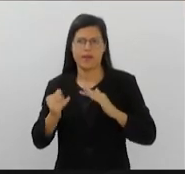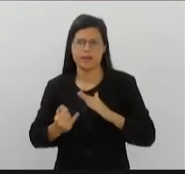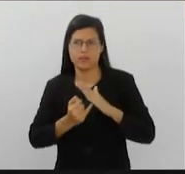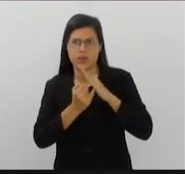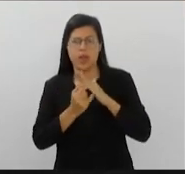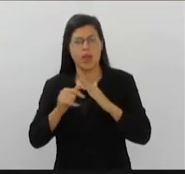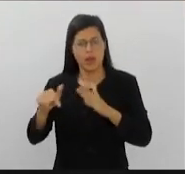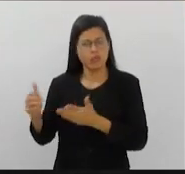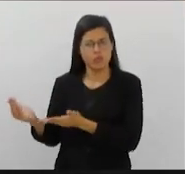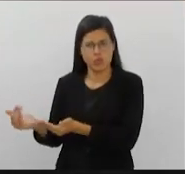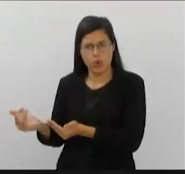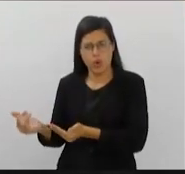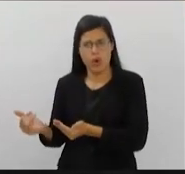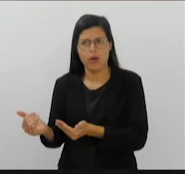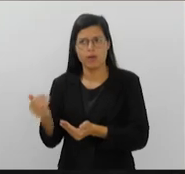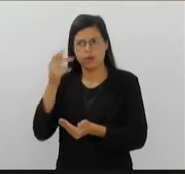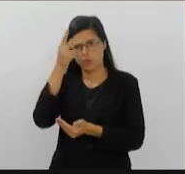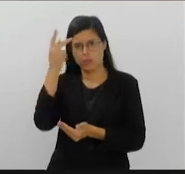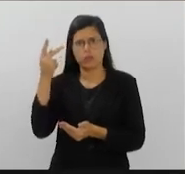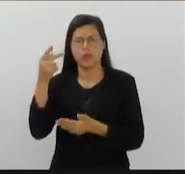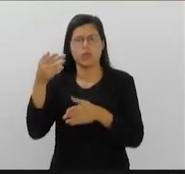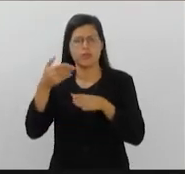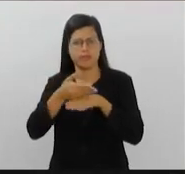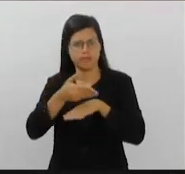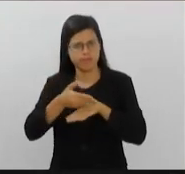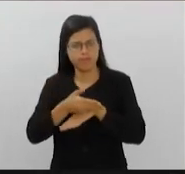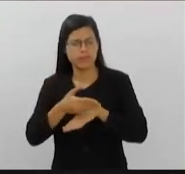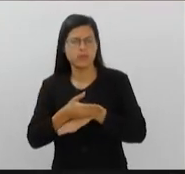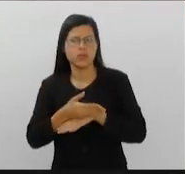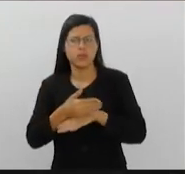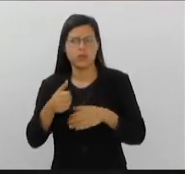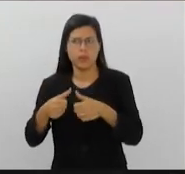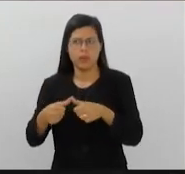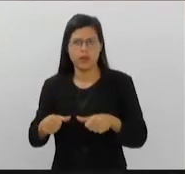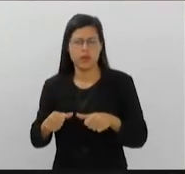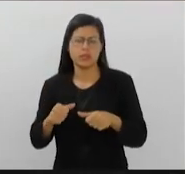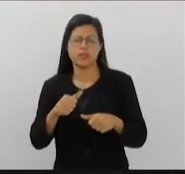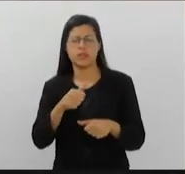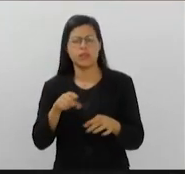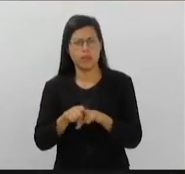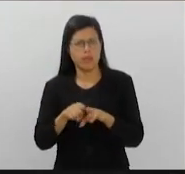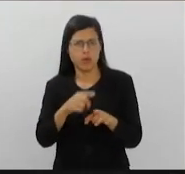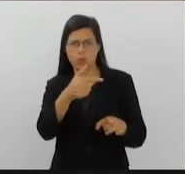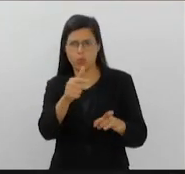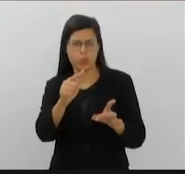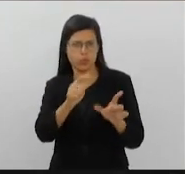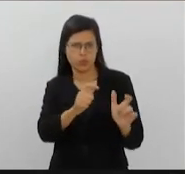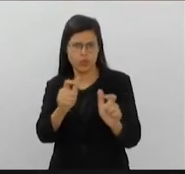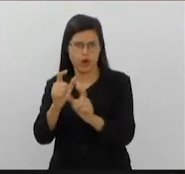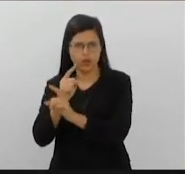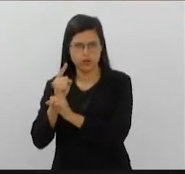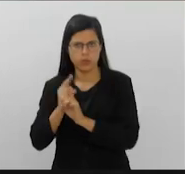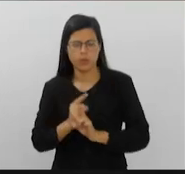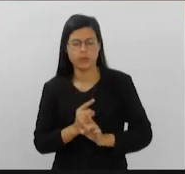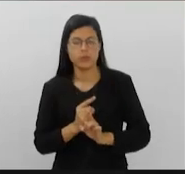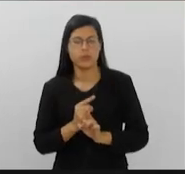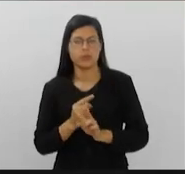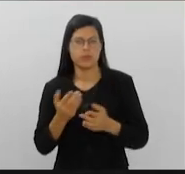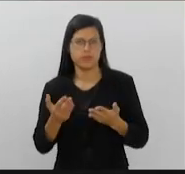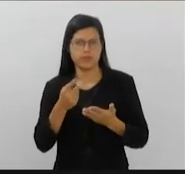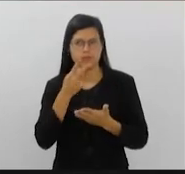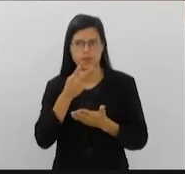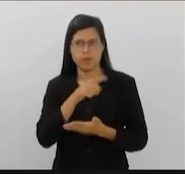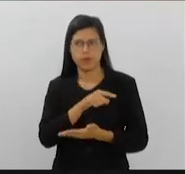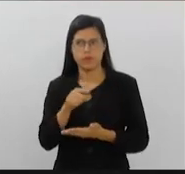as juventudes que estiveram aqui, as que permanecem e as que estarão conosco em outros espaços. Queria dizer para vocês que